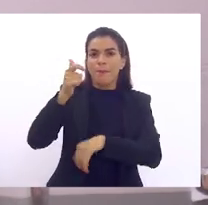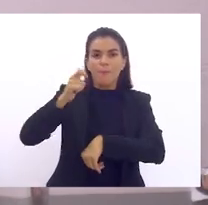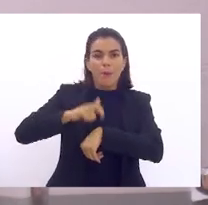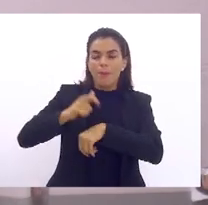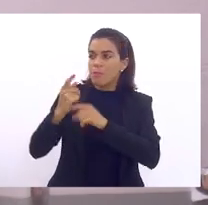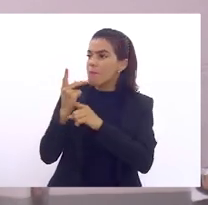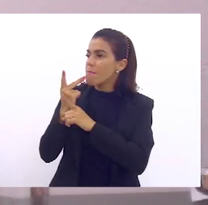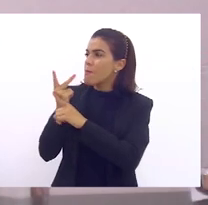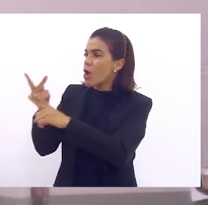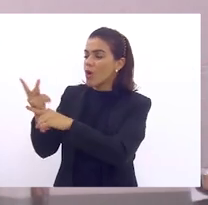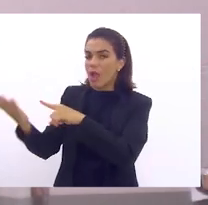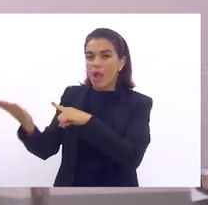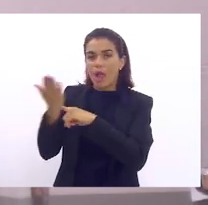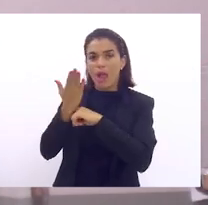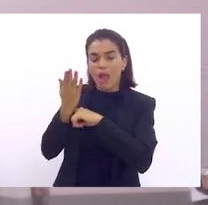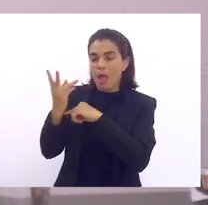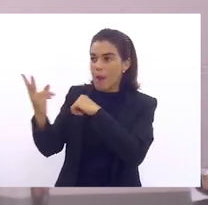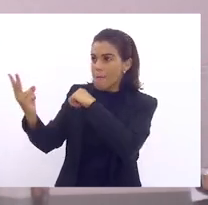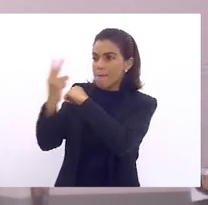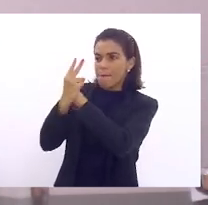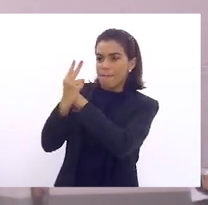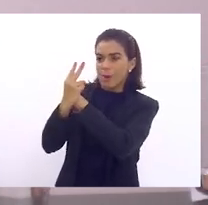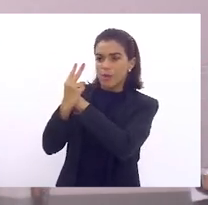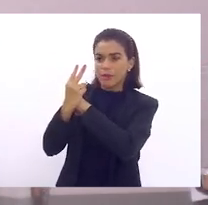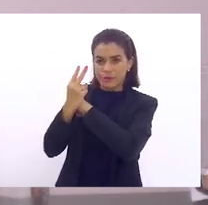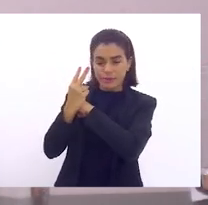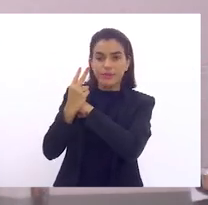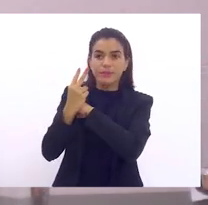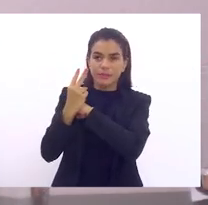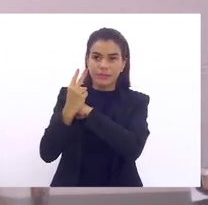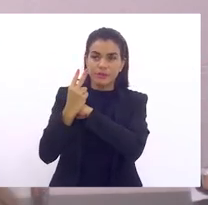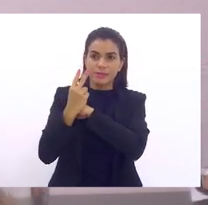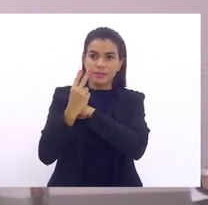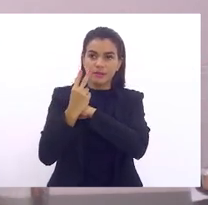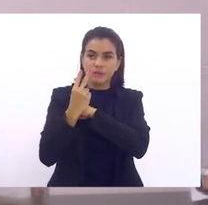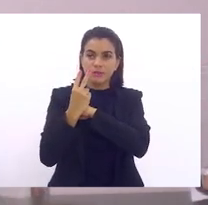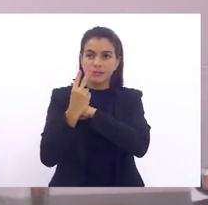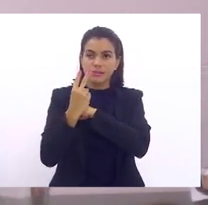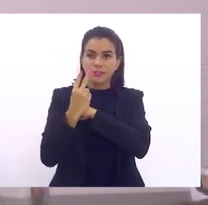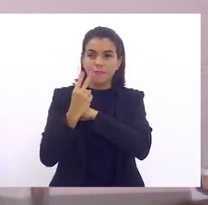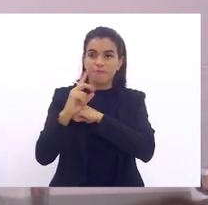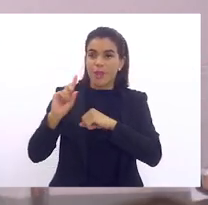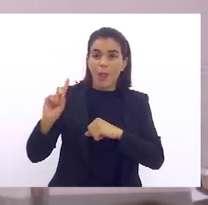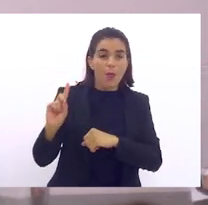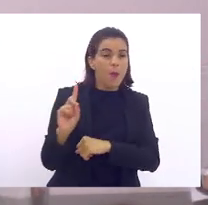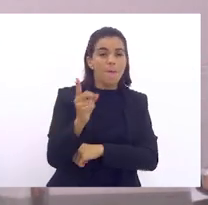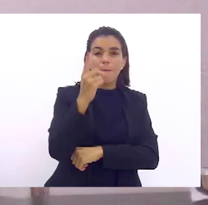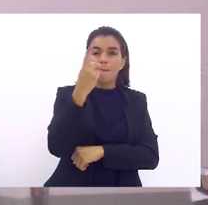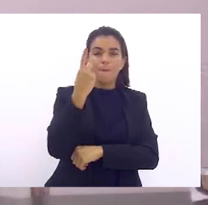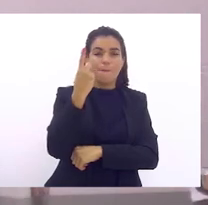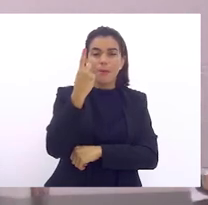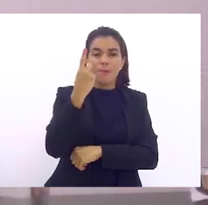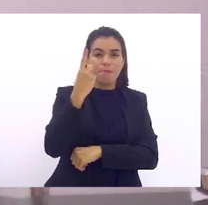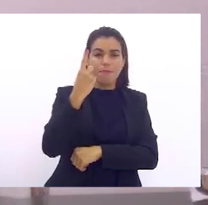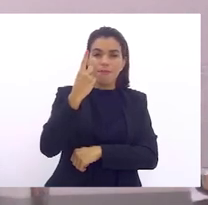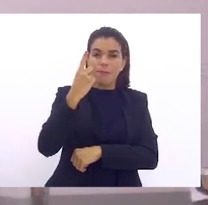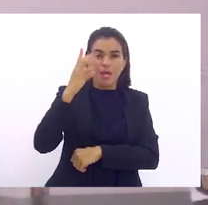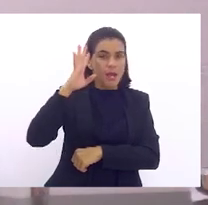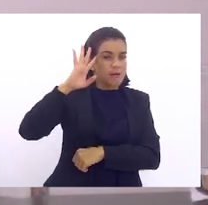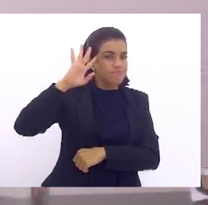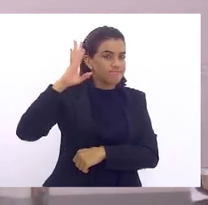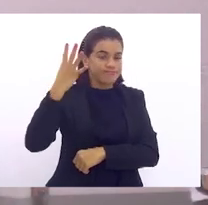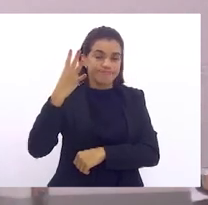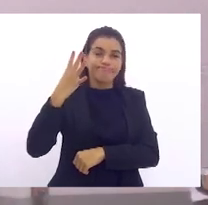rede de apoio né a rede de proteção eh é o primeiro passo de uma caminhada